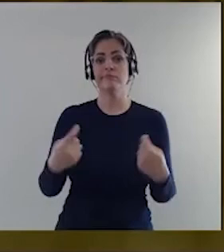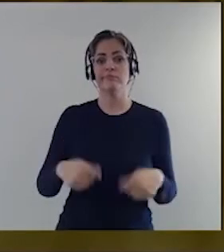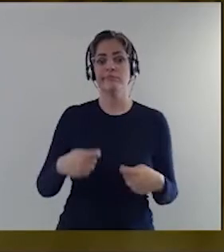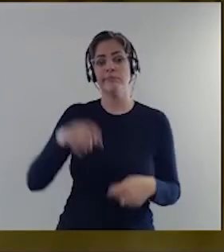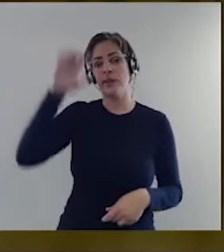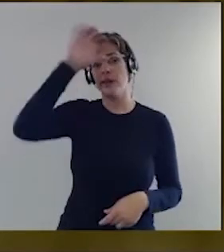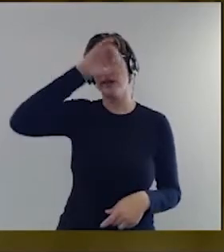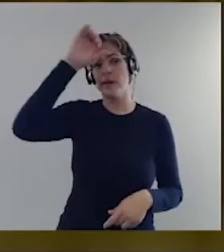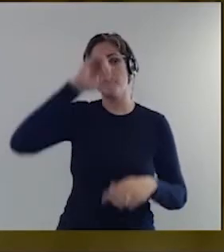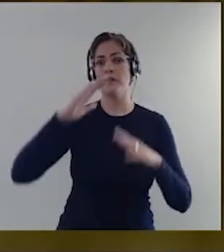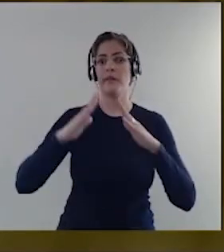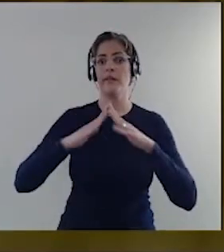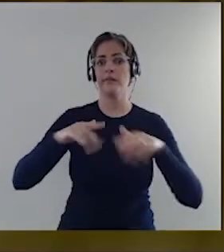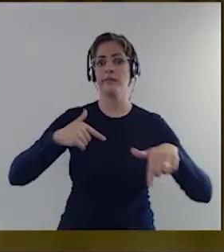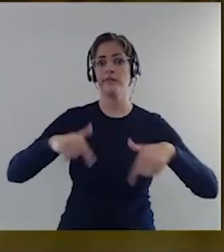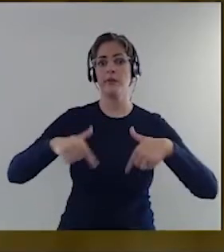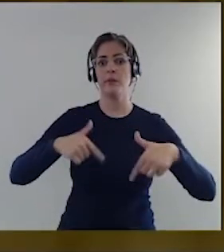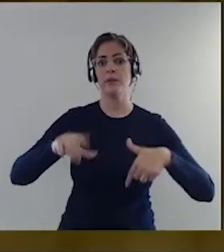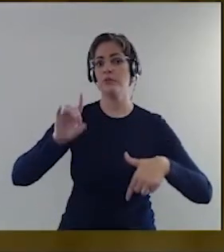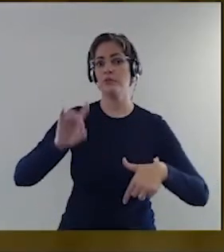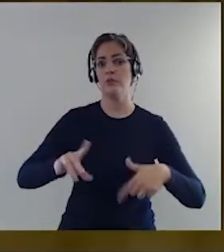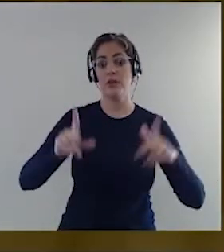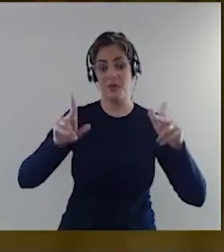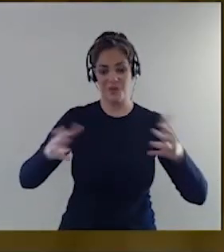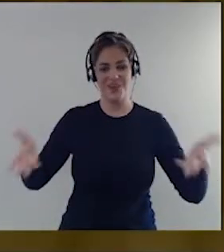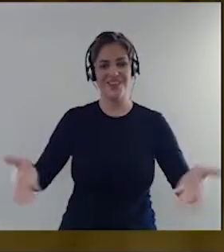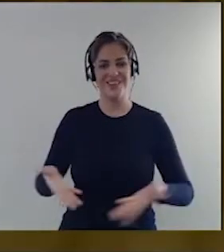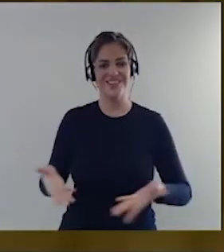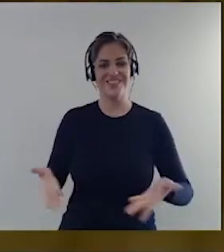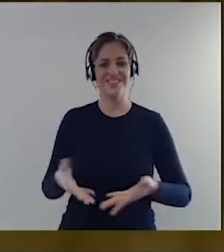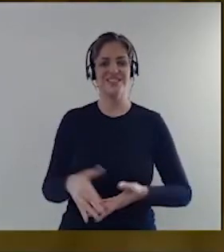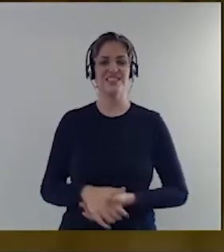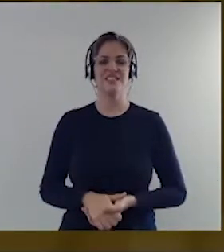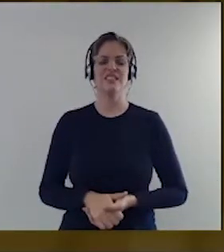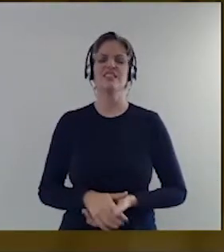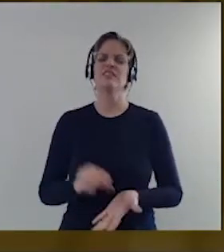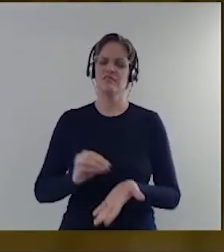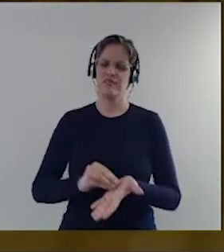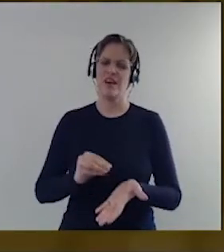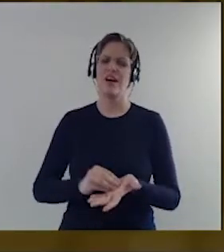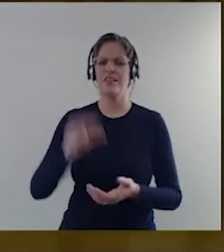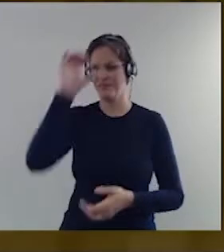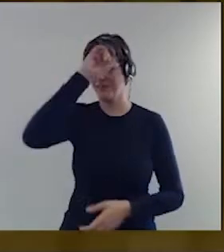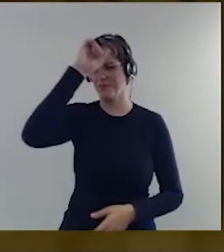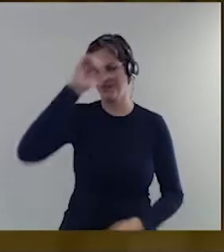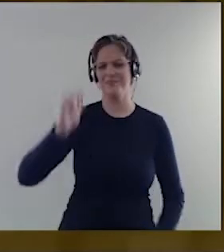home office, como estamos fazendo aqui agora. Há muito ainda o que aprender.